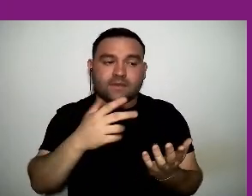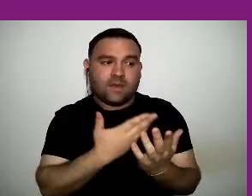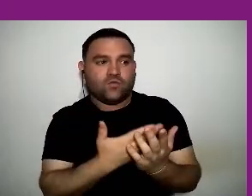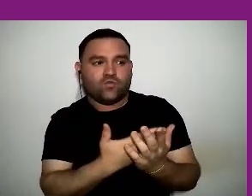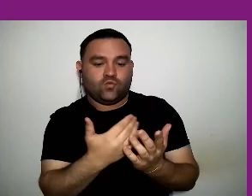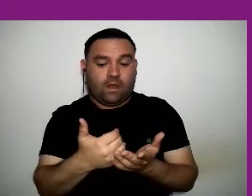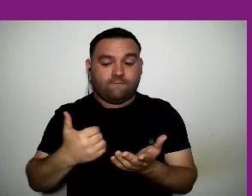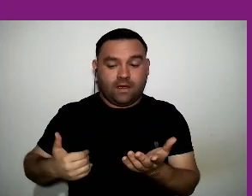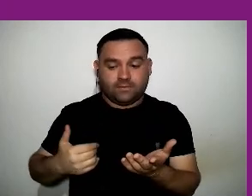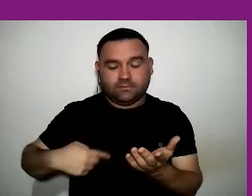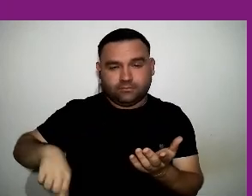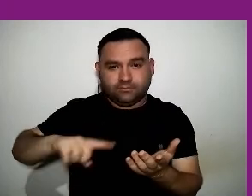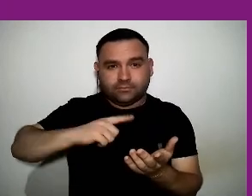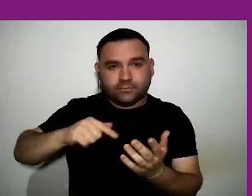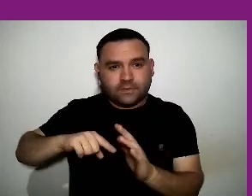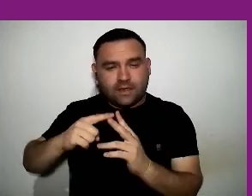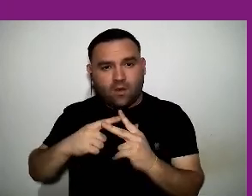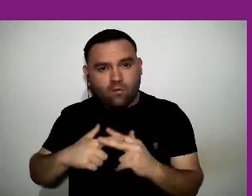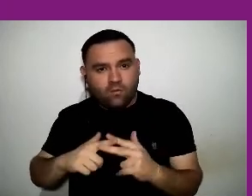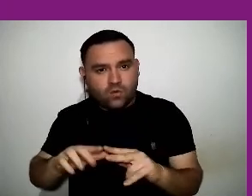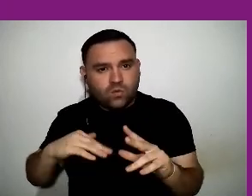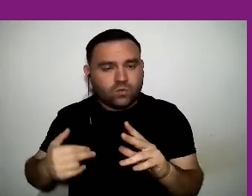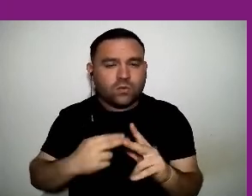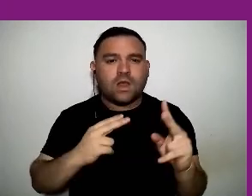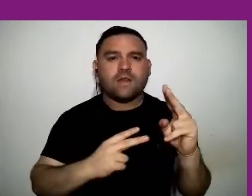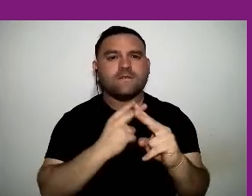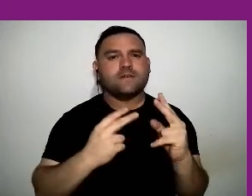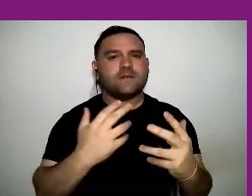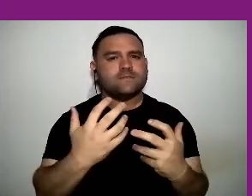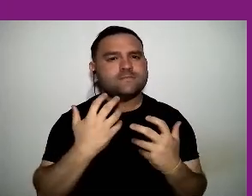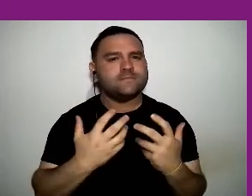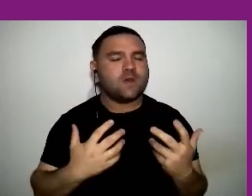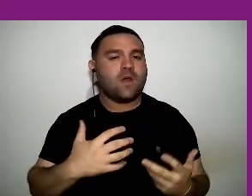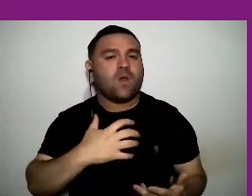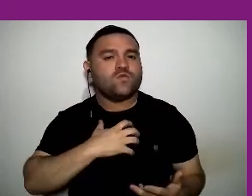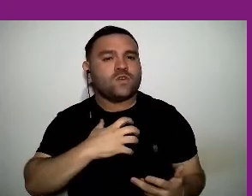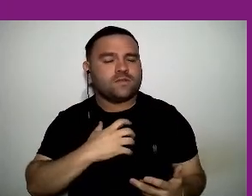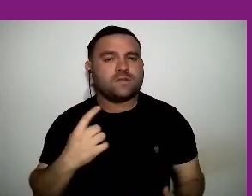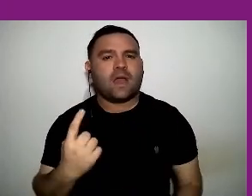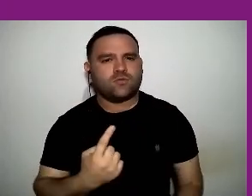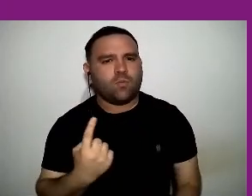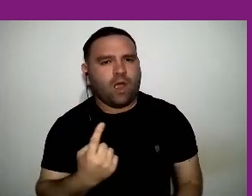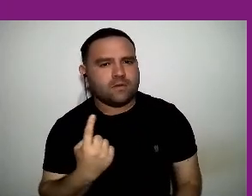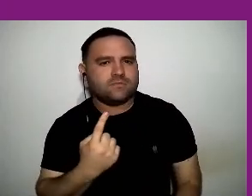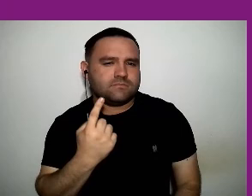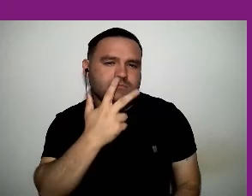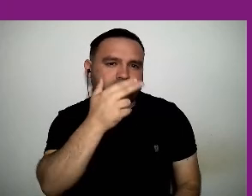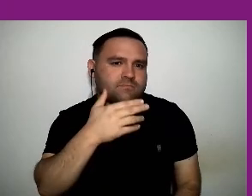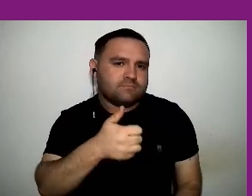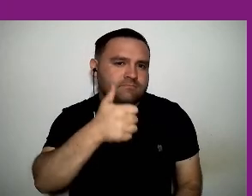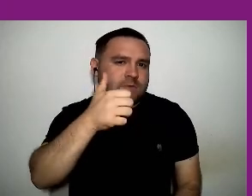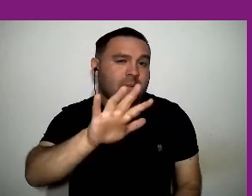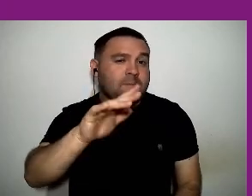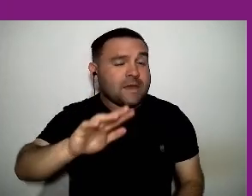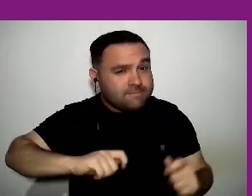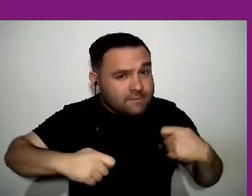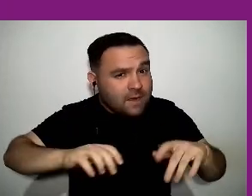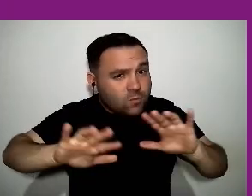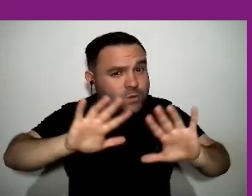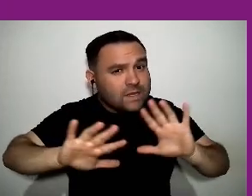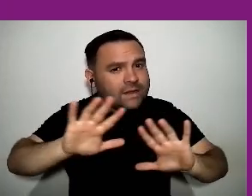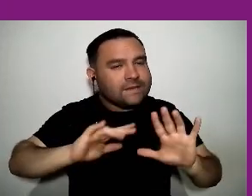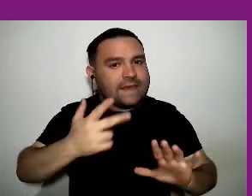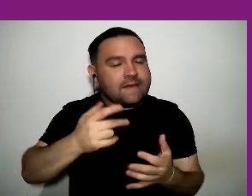estudos, fazem a configuração dos ventiladores, o modo automático parece ser melhor. Mas vamos tomar cuidado com